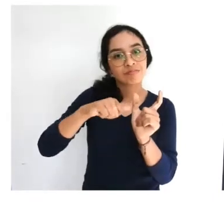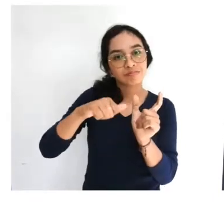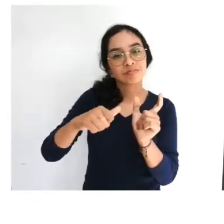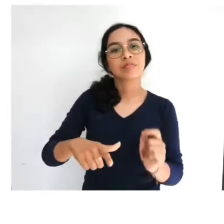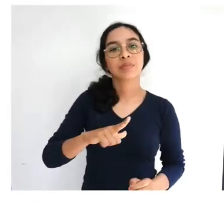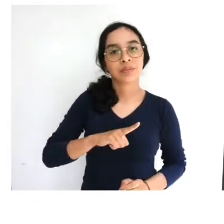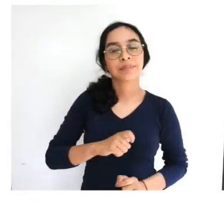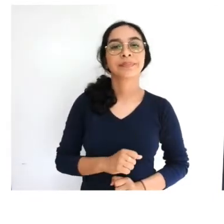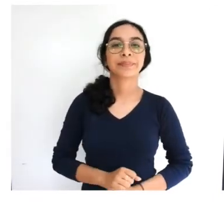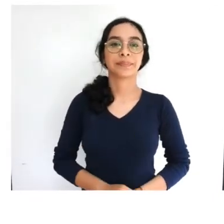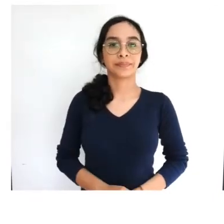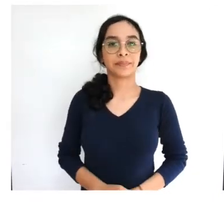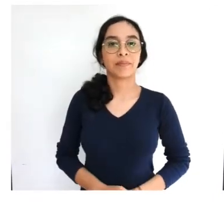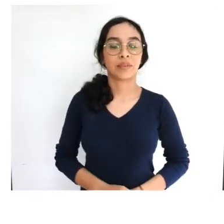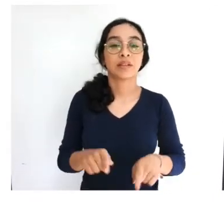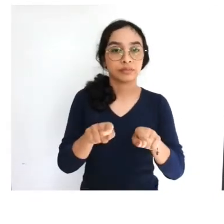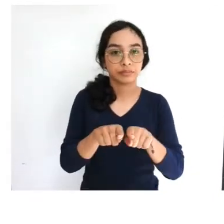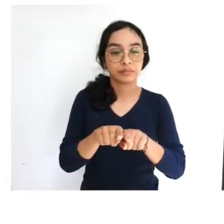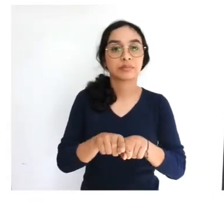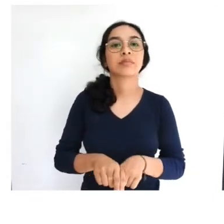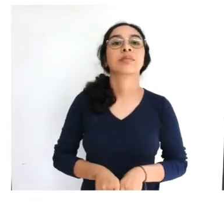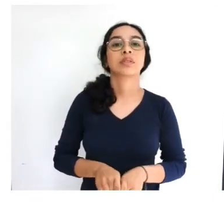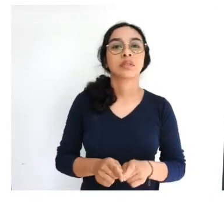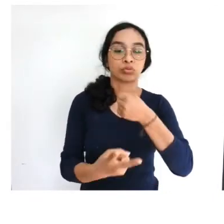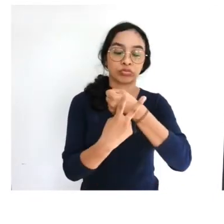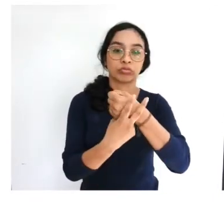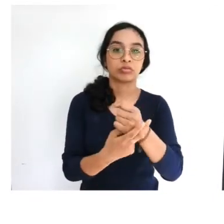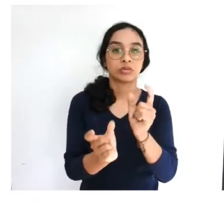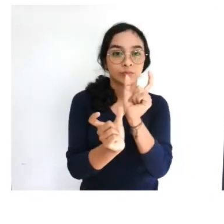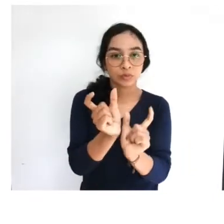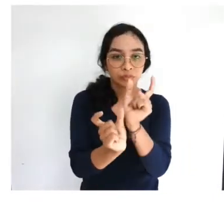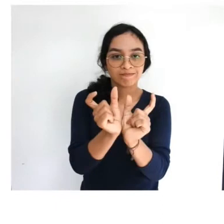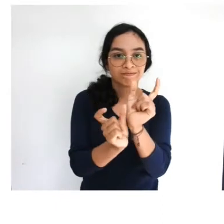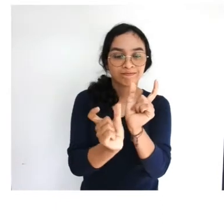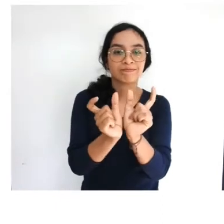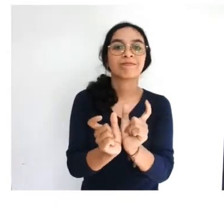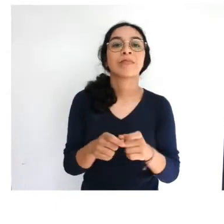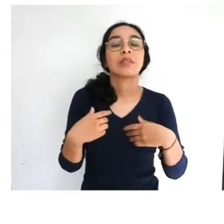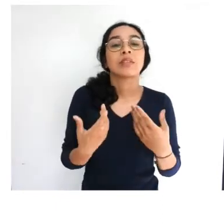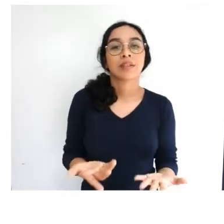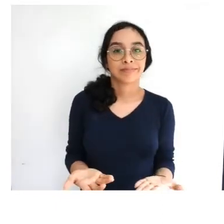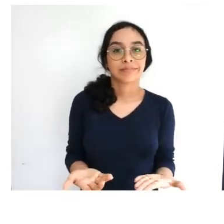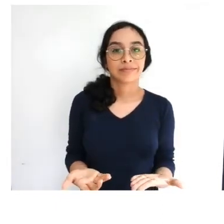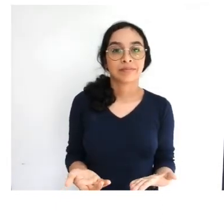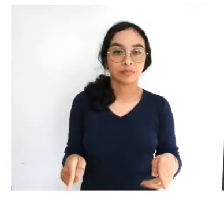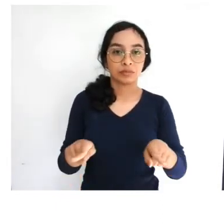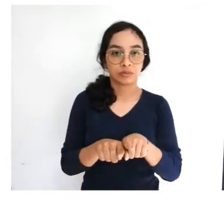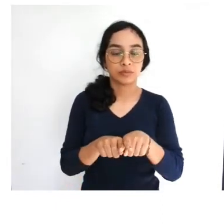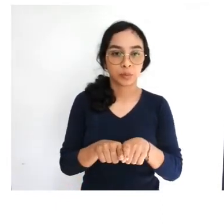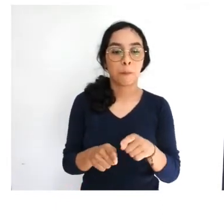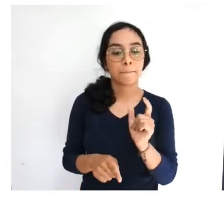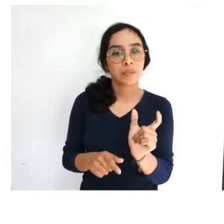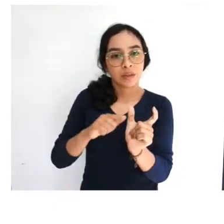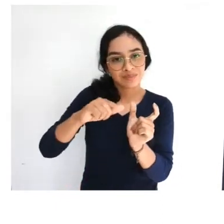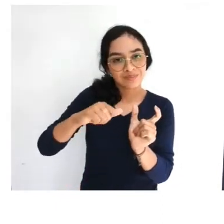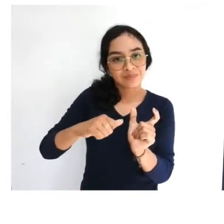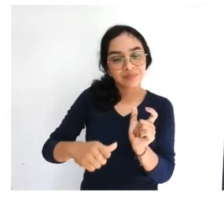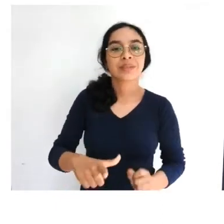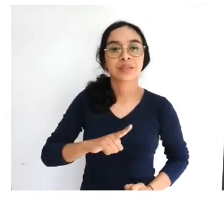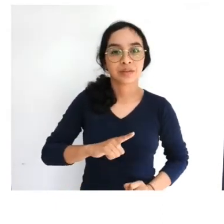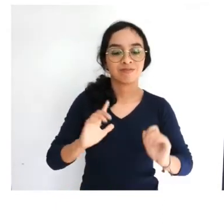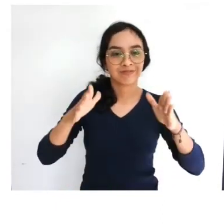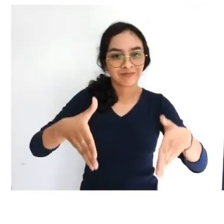que são declinados. Além disso, conjuga-se os verbos, ou seja, eles também têm